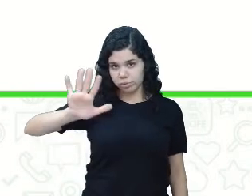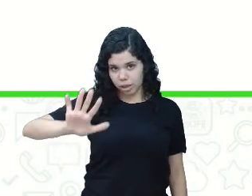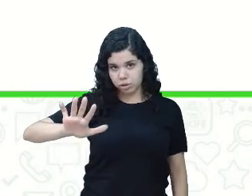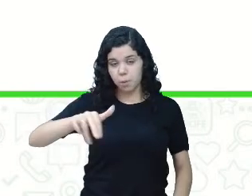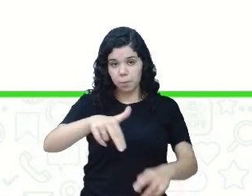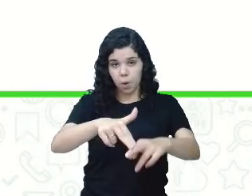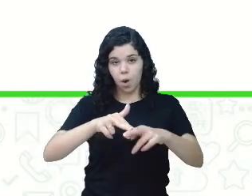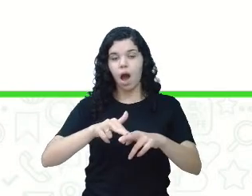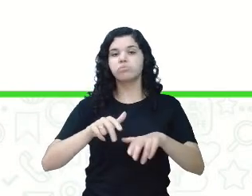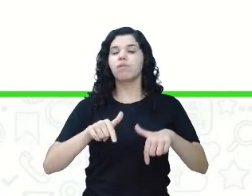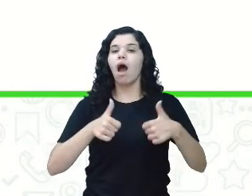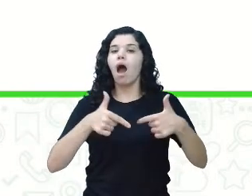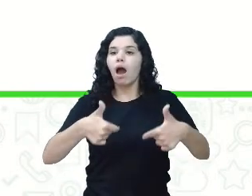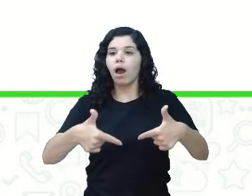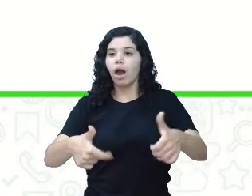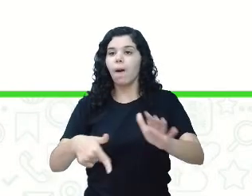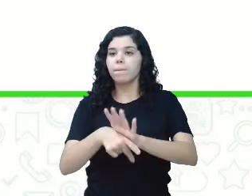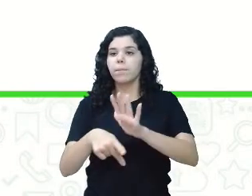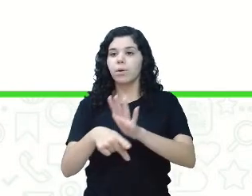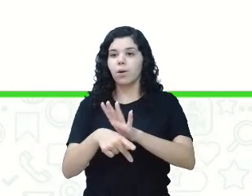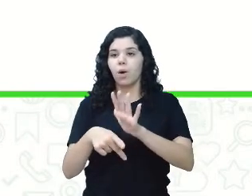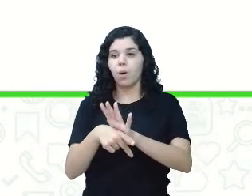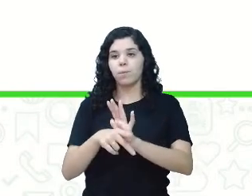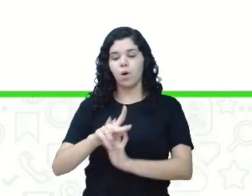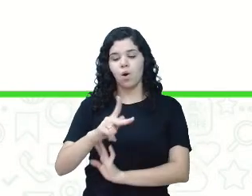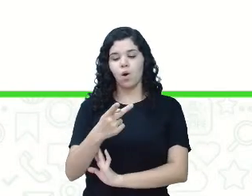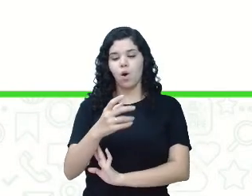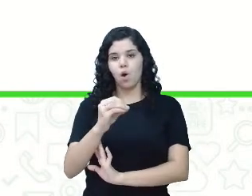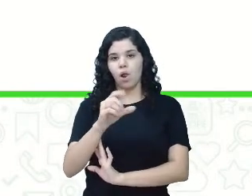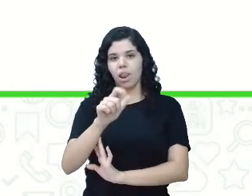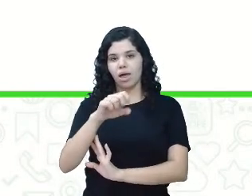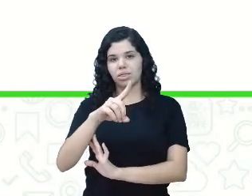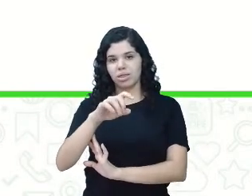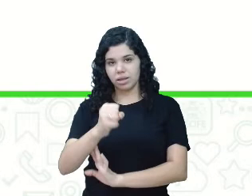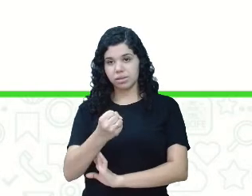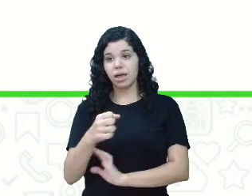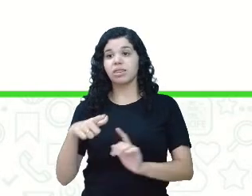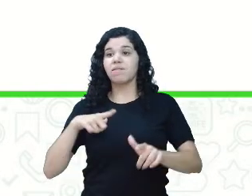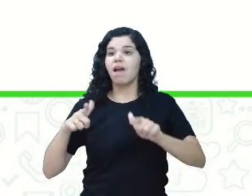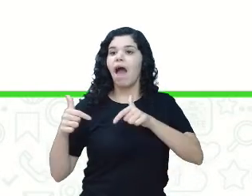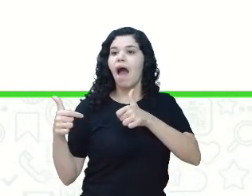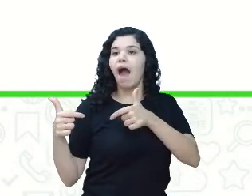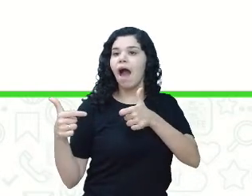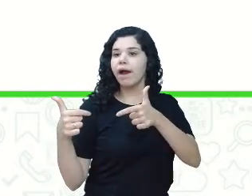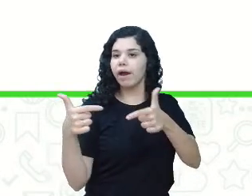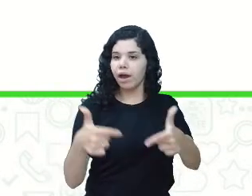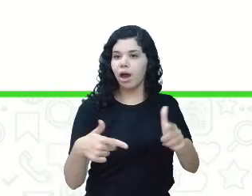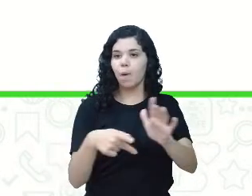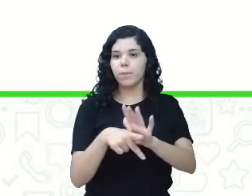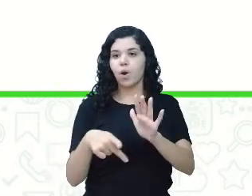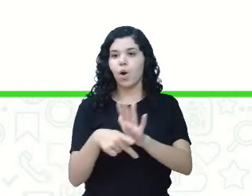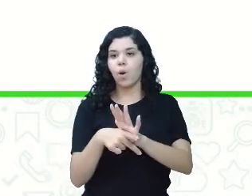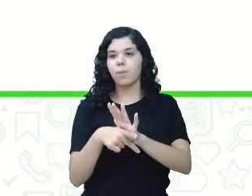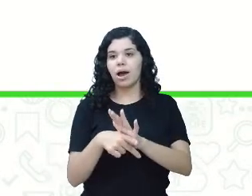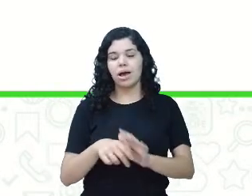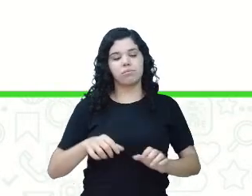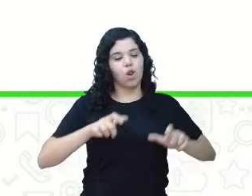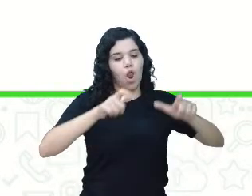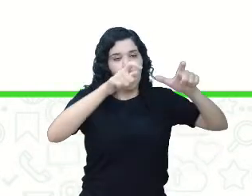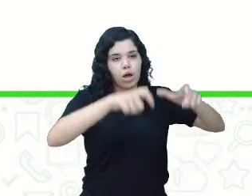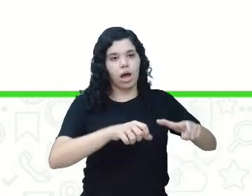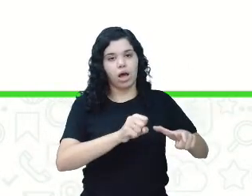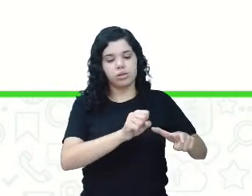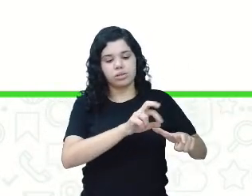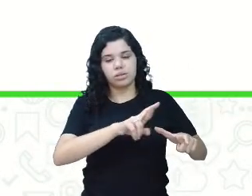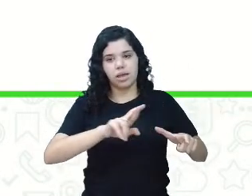escravos fugiram para a Serra da Barriga. Olha esse nome, aqui pertinho, em Alagoas. E lá sobreviveram por mais